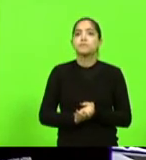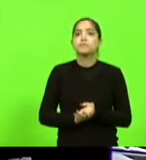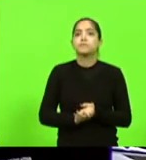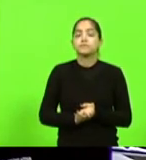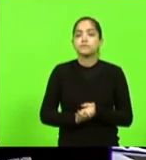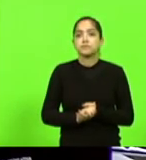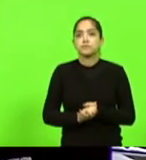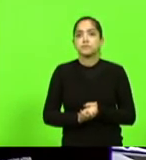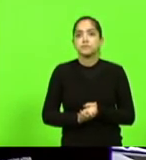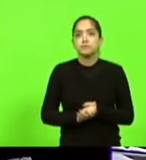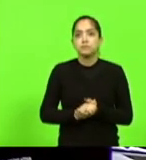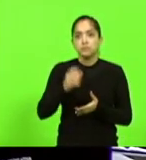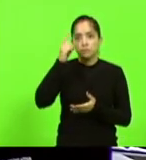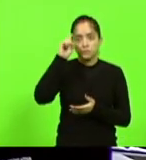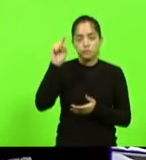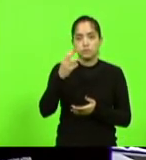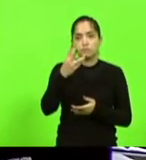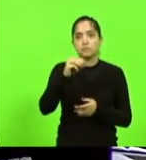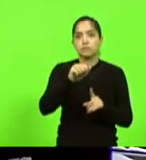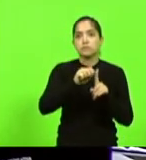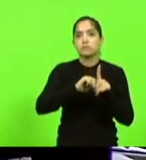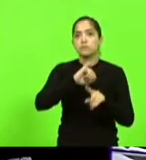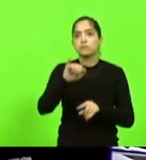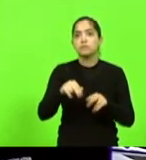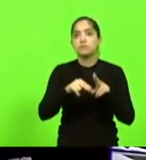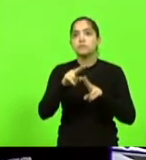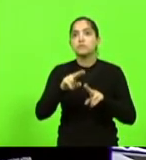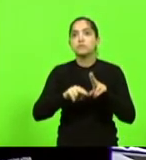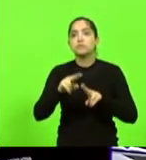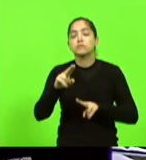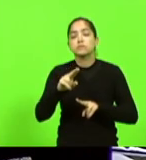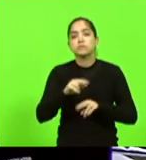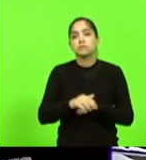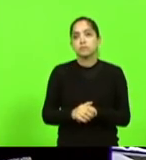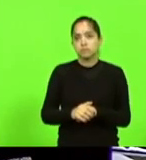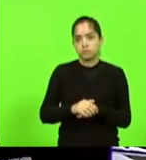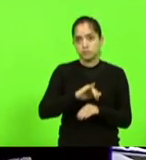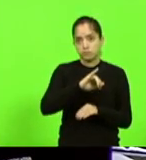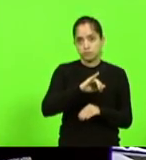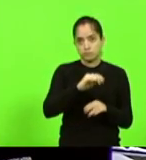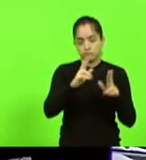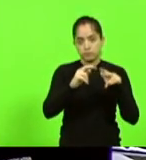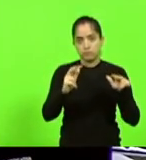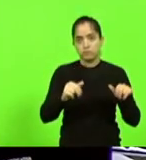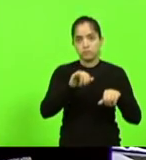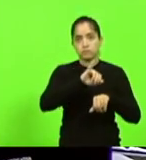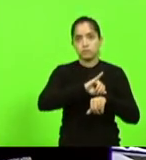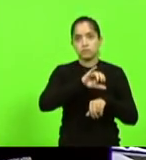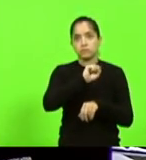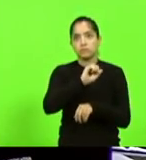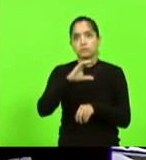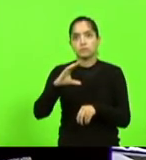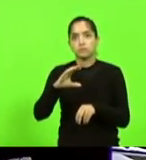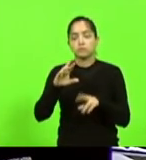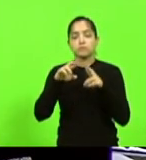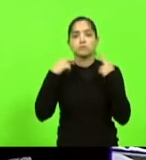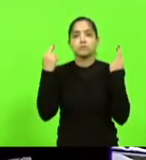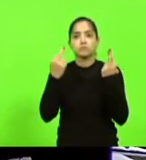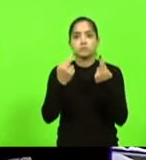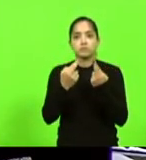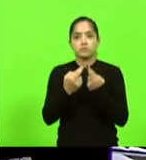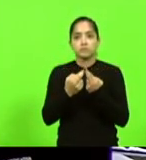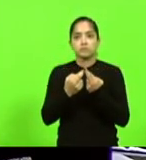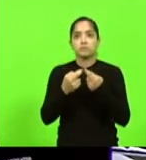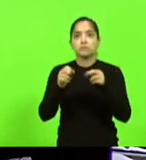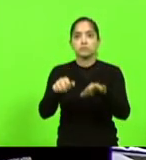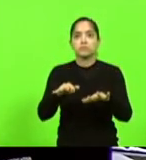2 minutos do dia 30 do mês de junho de 2021, nesta cidade de Florianópolis, capital do Estado de Santa Catarina,